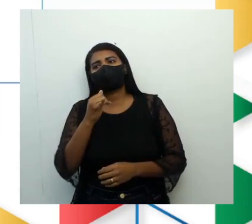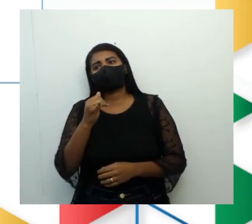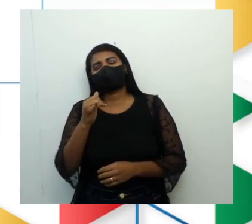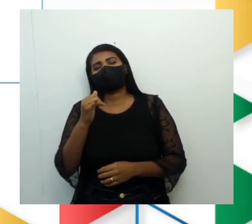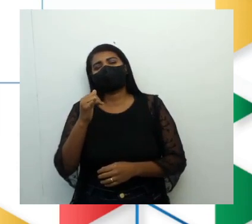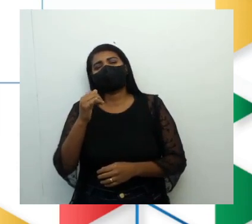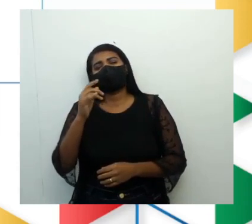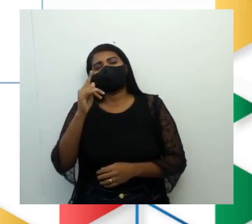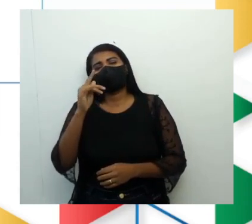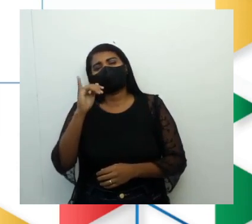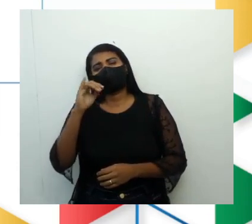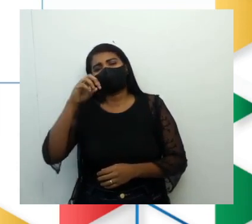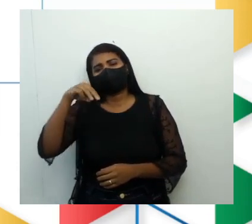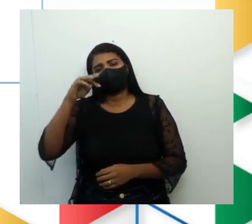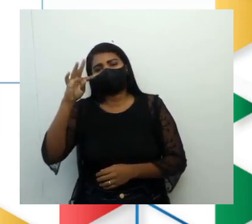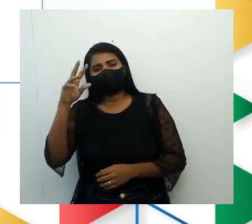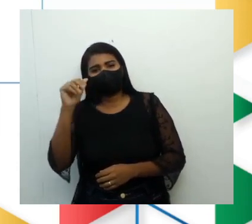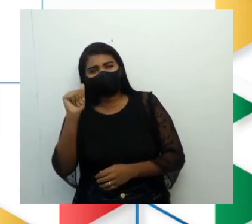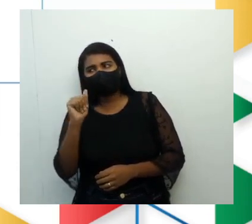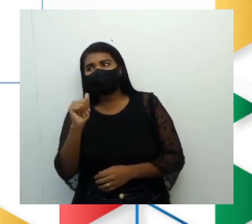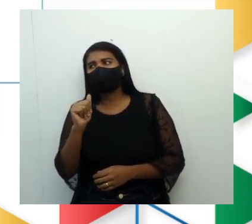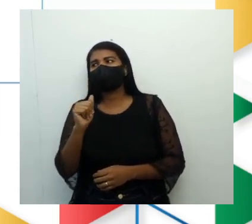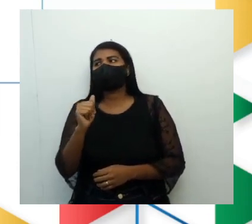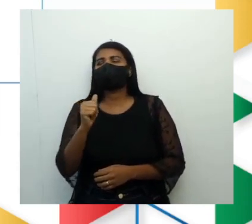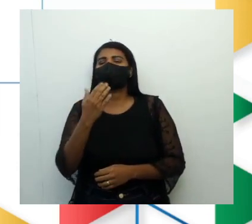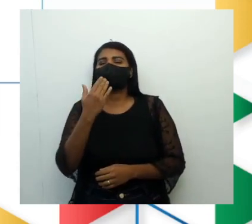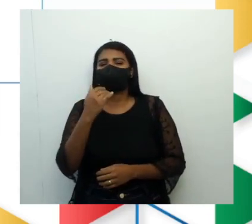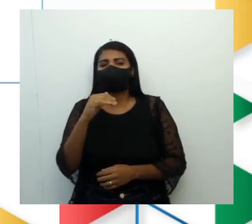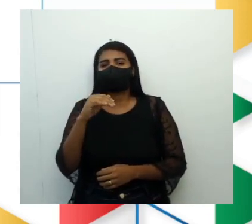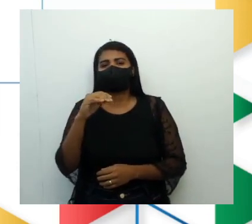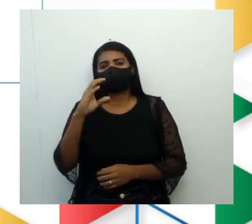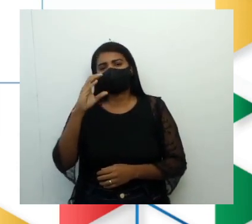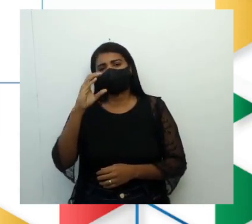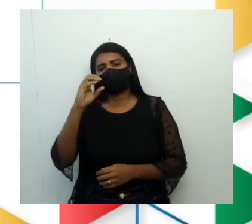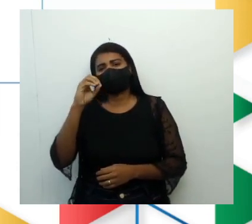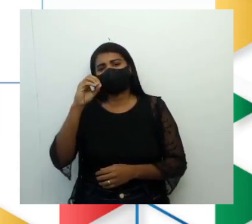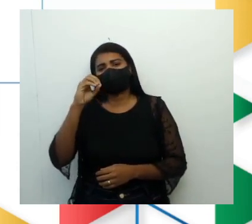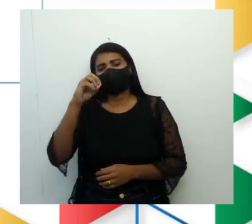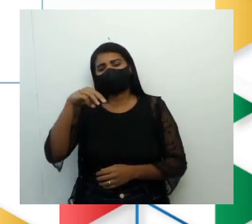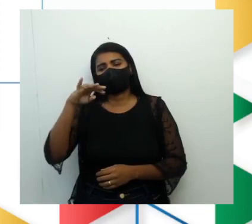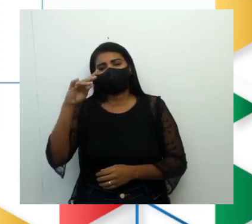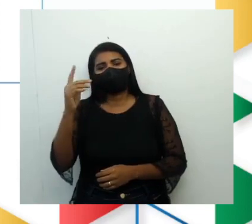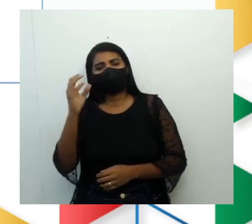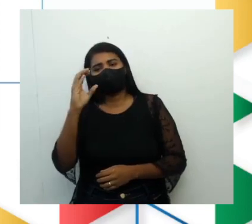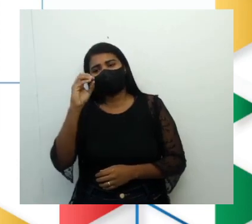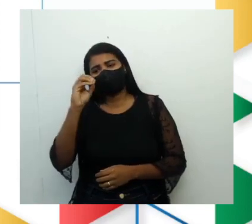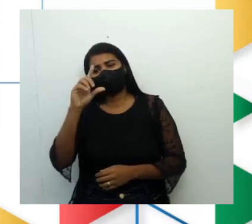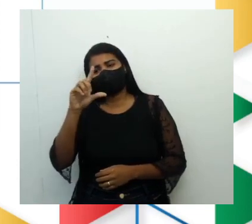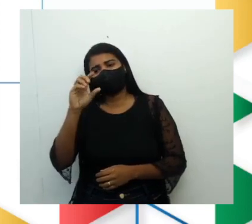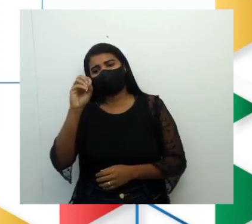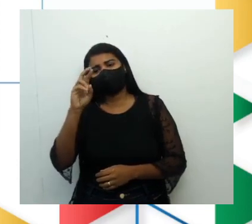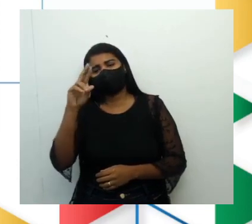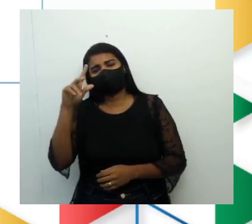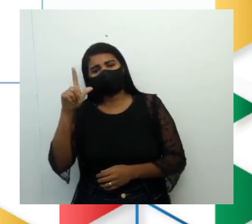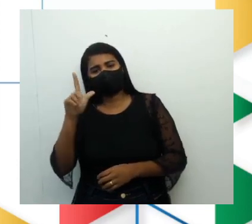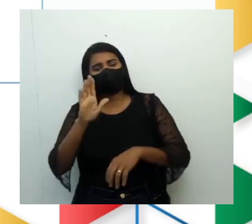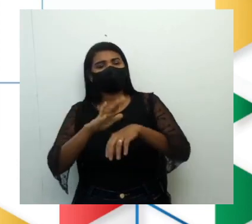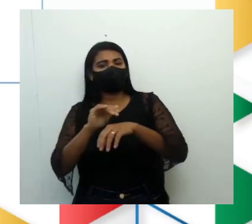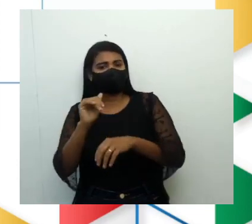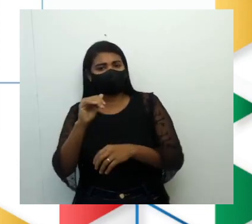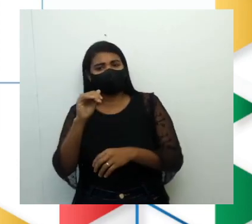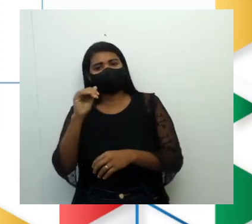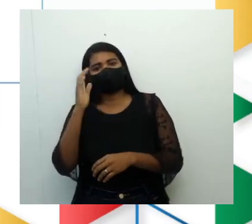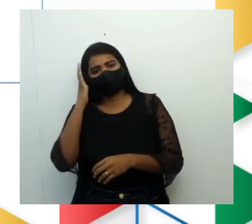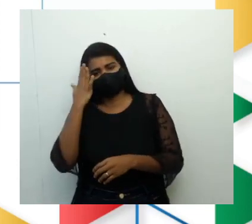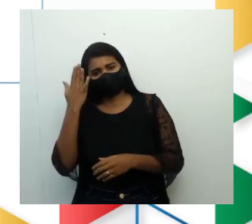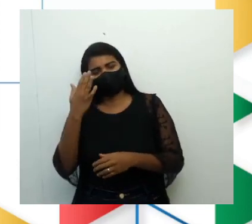a pimenta, como o cominho, o colorau, a canela, o fumo. Eles chamavam isso aí de drogas